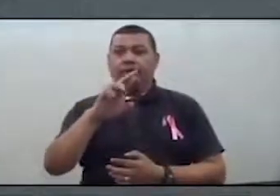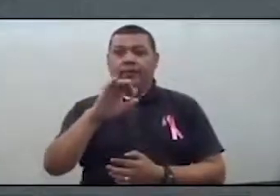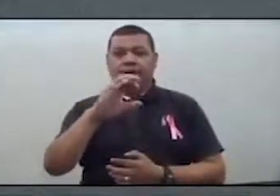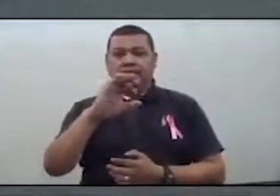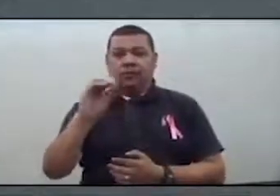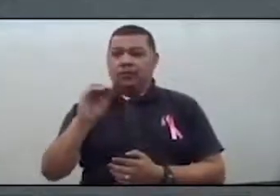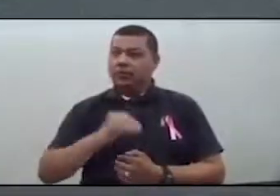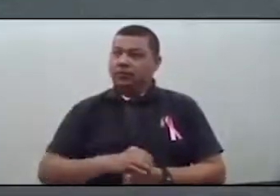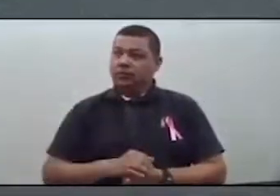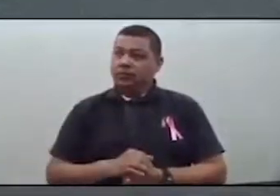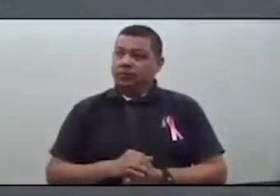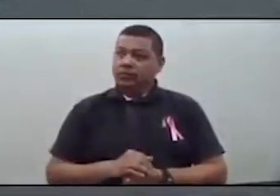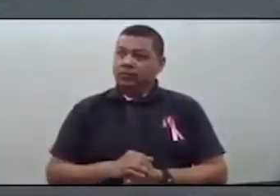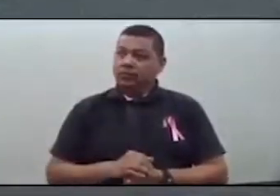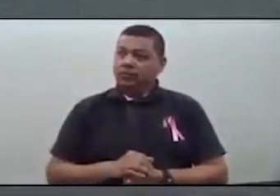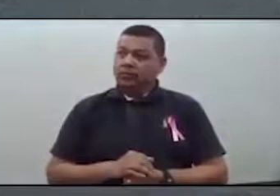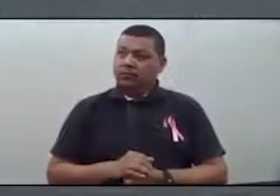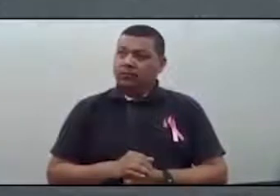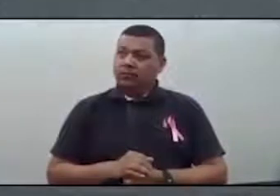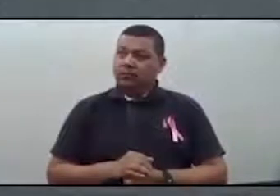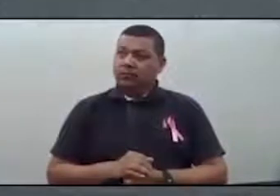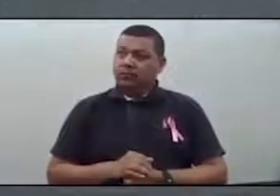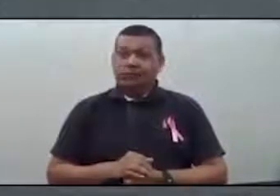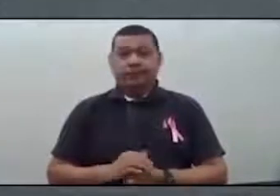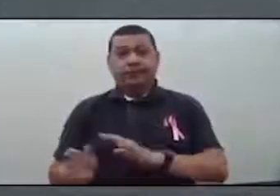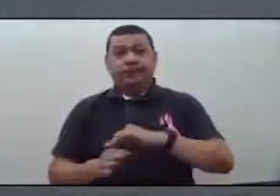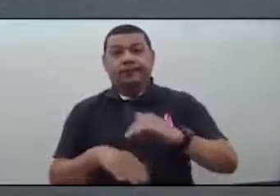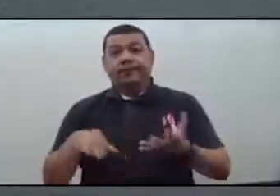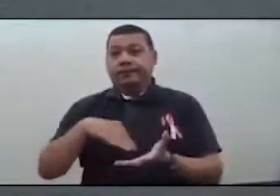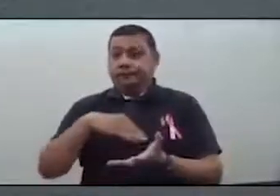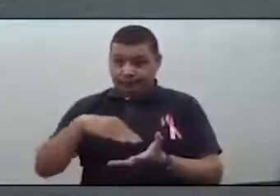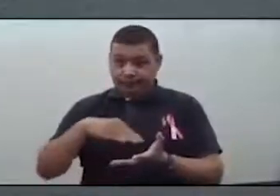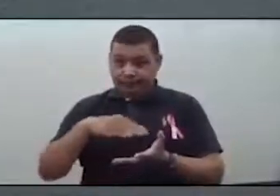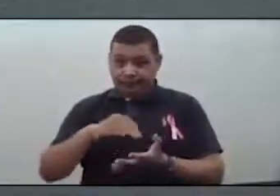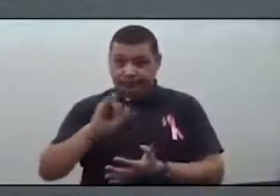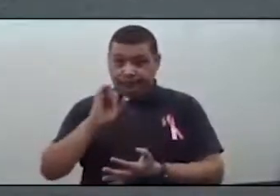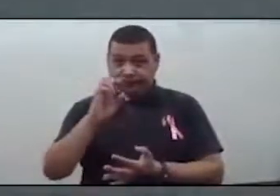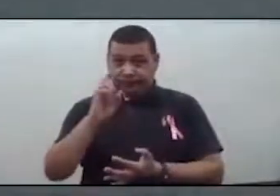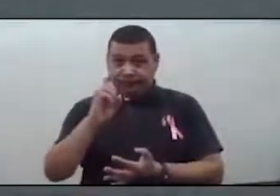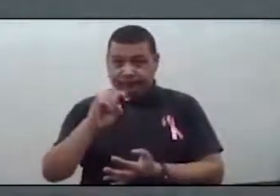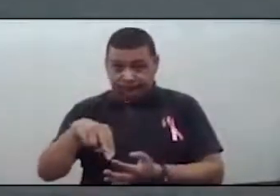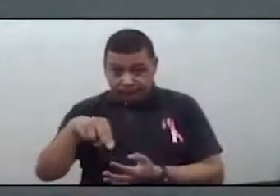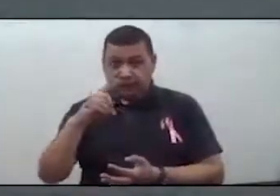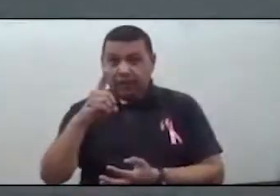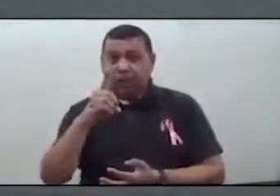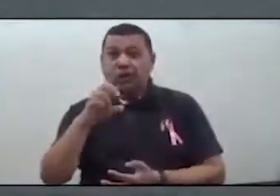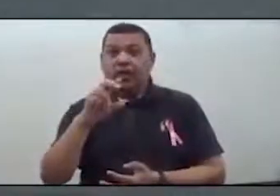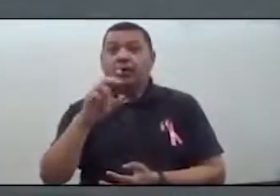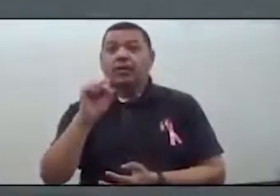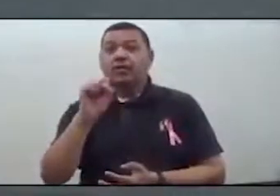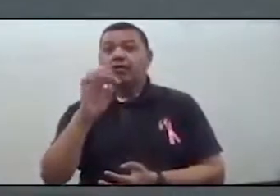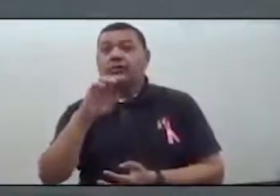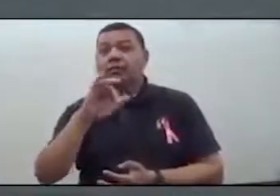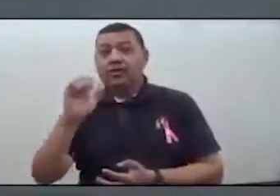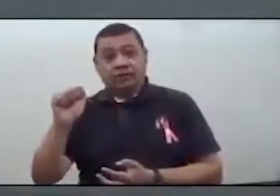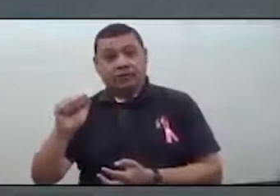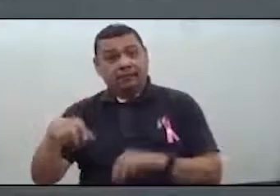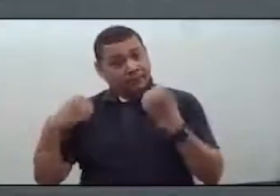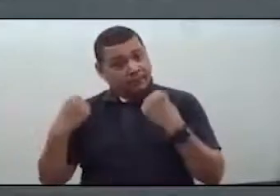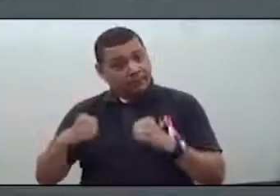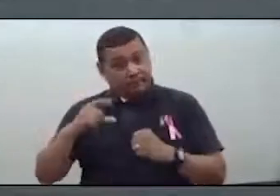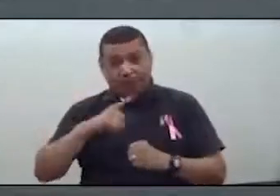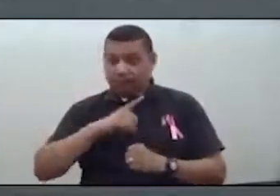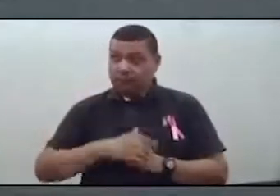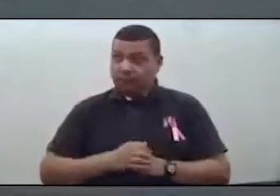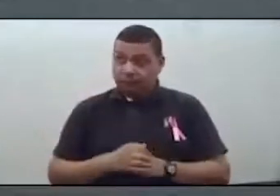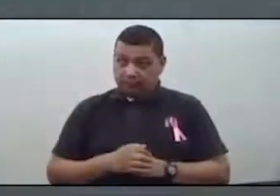R$769 mil para R$1.065 mil. A Secretaria de Indústria e Comércio, vereador João Pichek, presidente, precisa ser